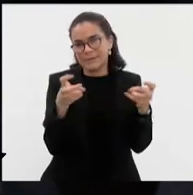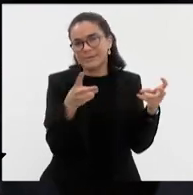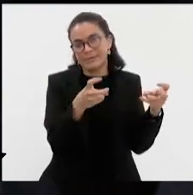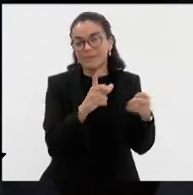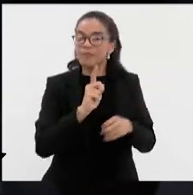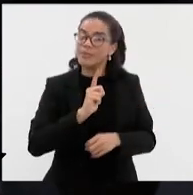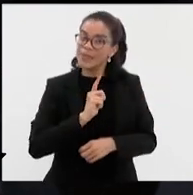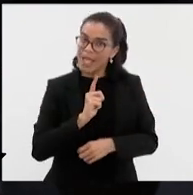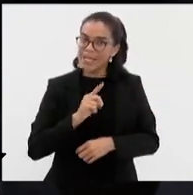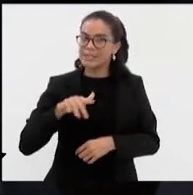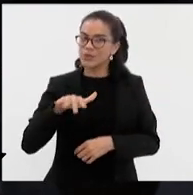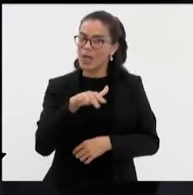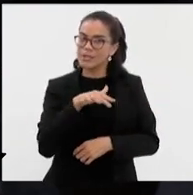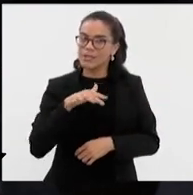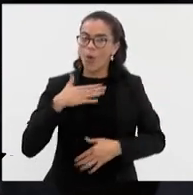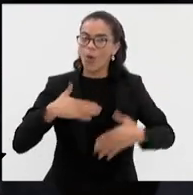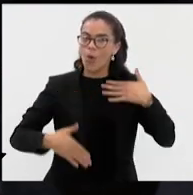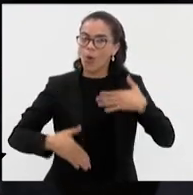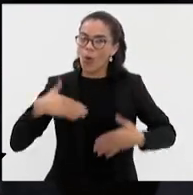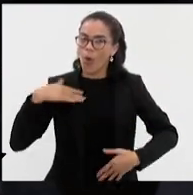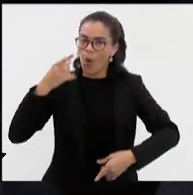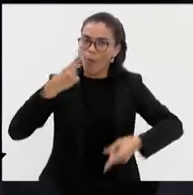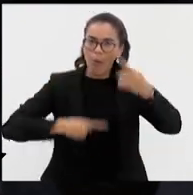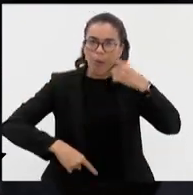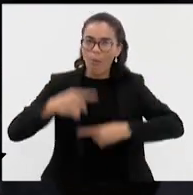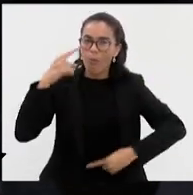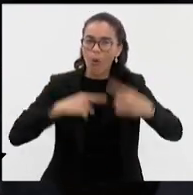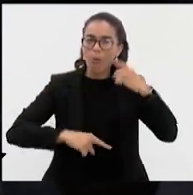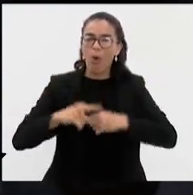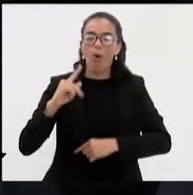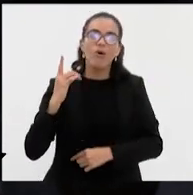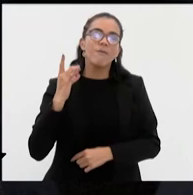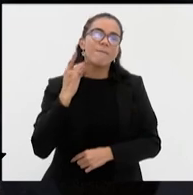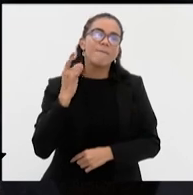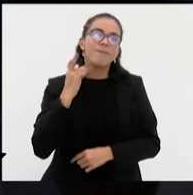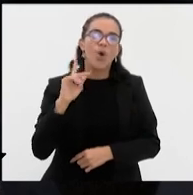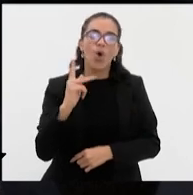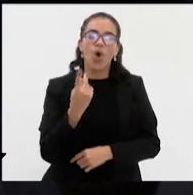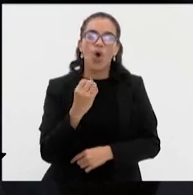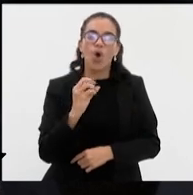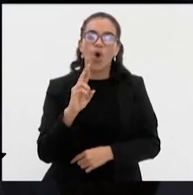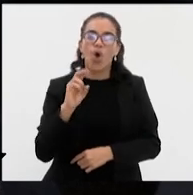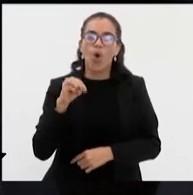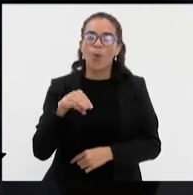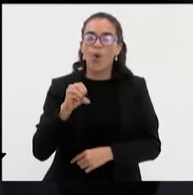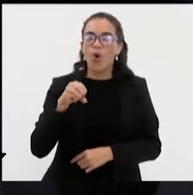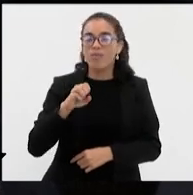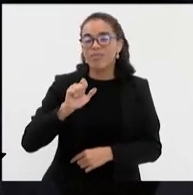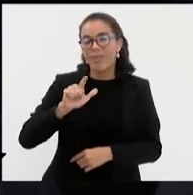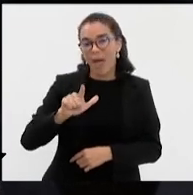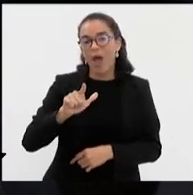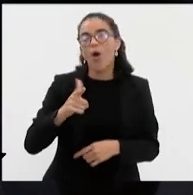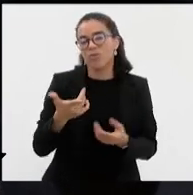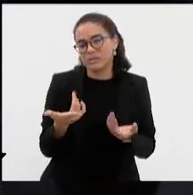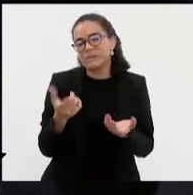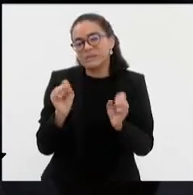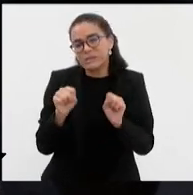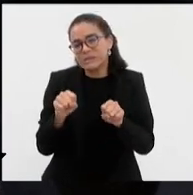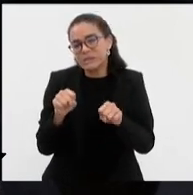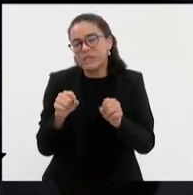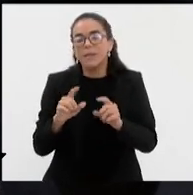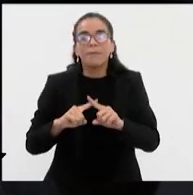questão hormonal. Outro dia eu assistia, por exemplo, um jogo de vôlei. Tinha uma